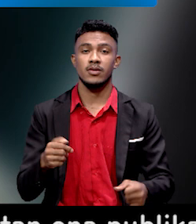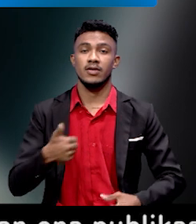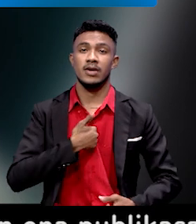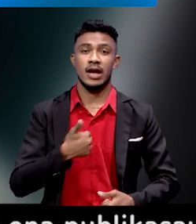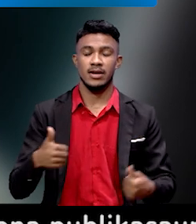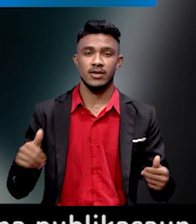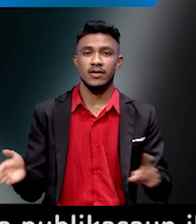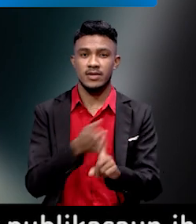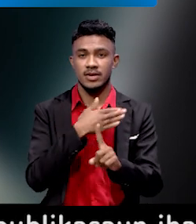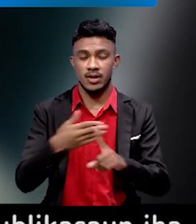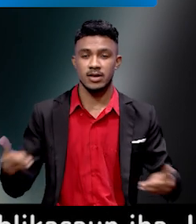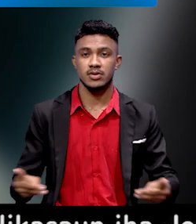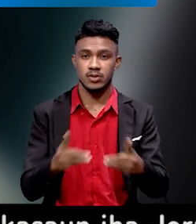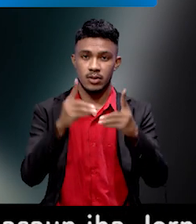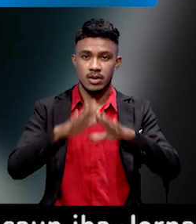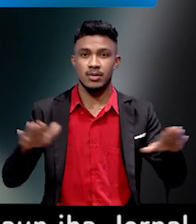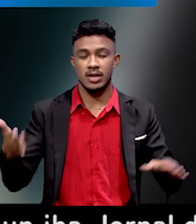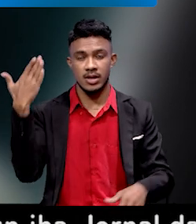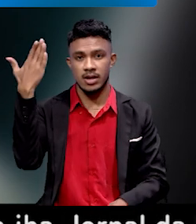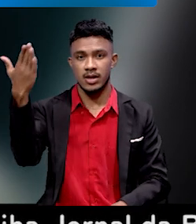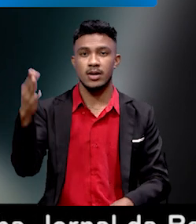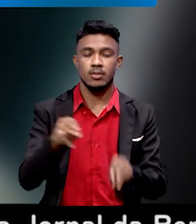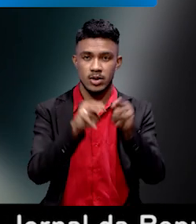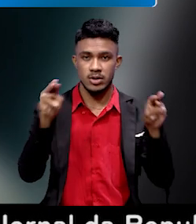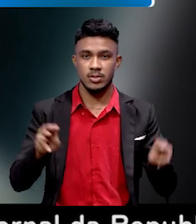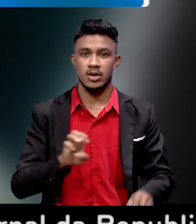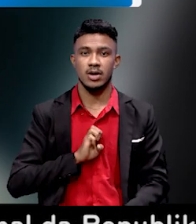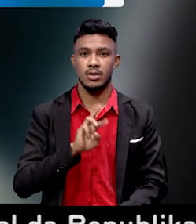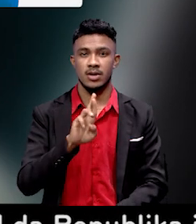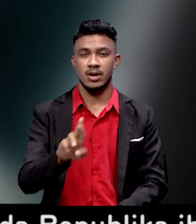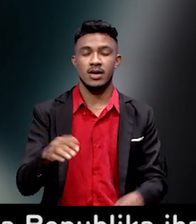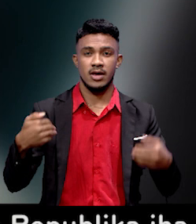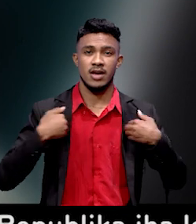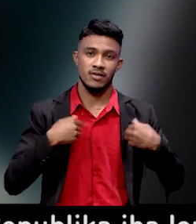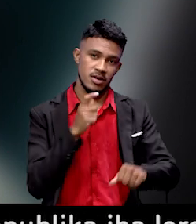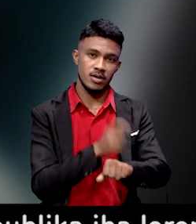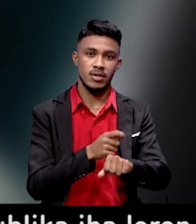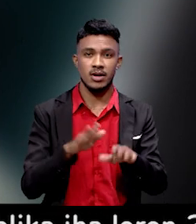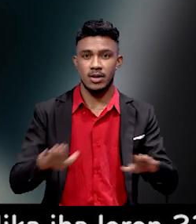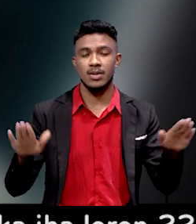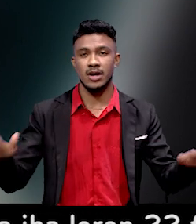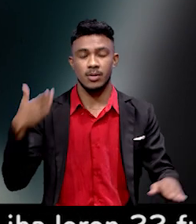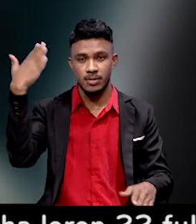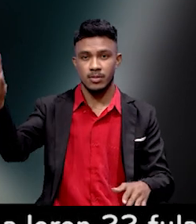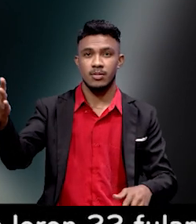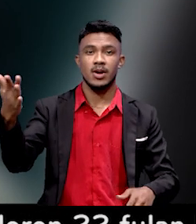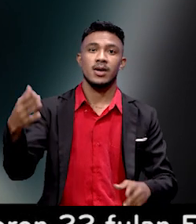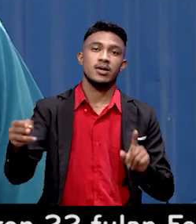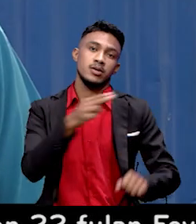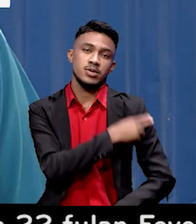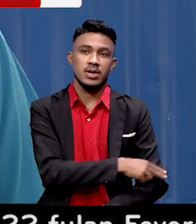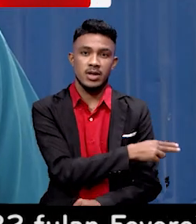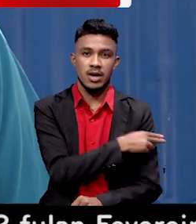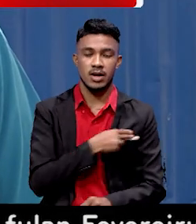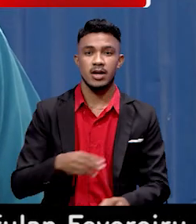na Halotina, San Lurasintolo e a Gleno, município Ermera. O acontecimento ne, labarek to obaisa e hospital. Diretor Fontil